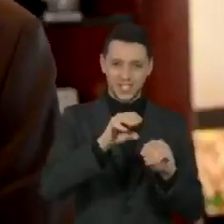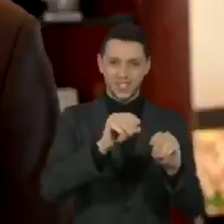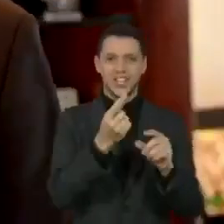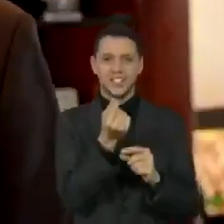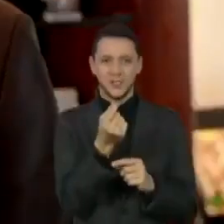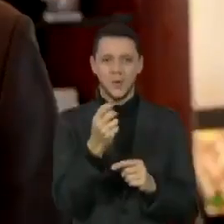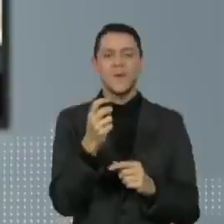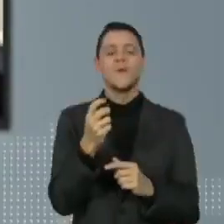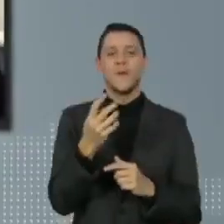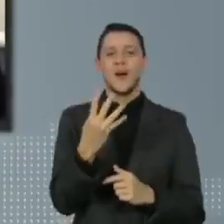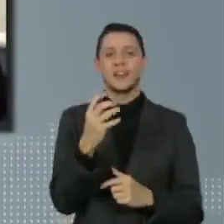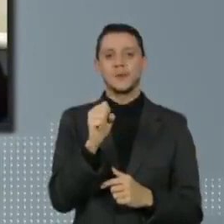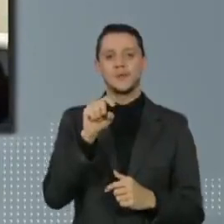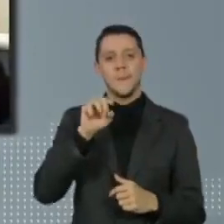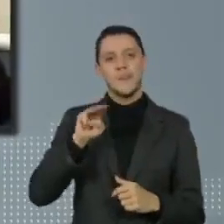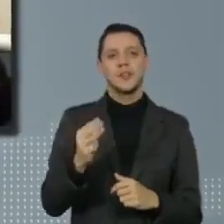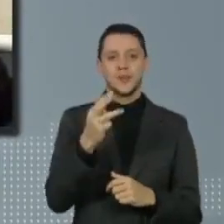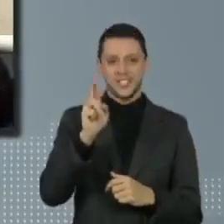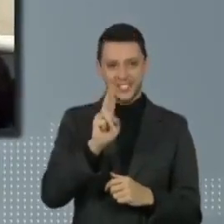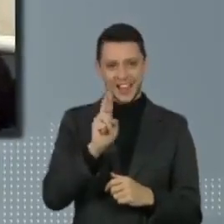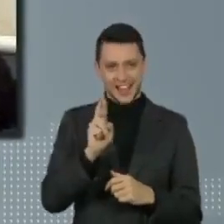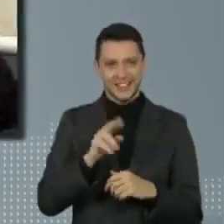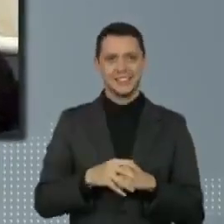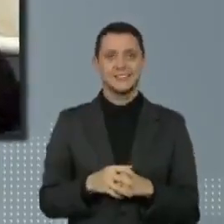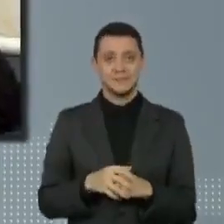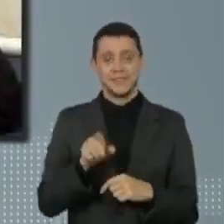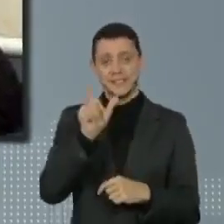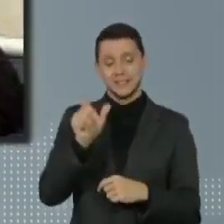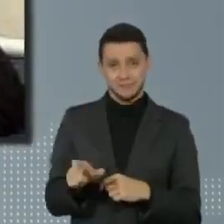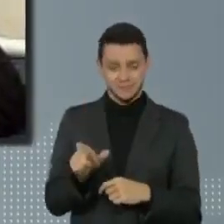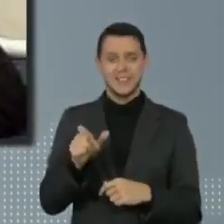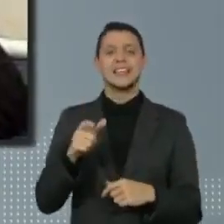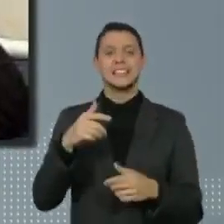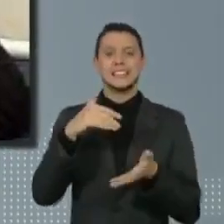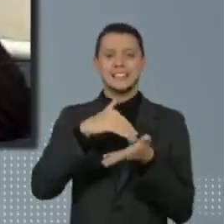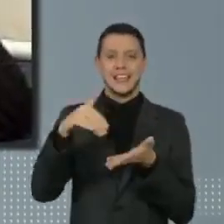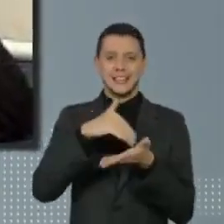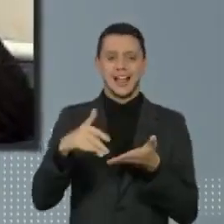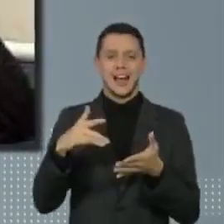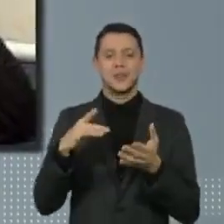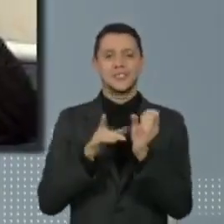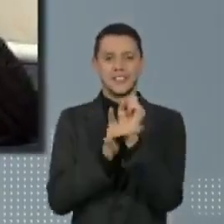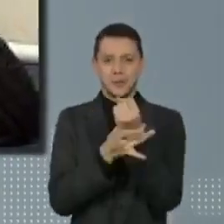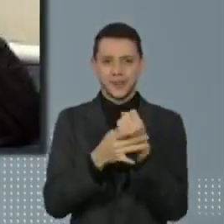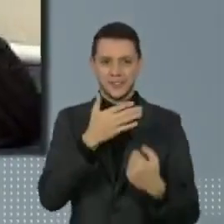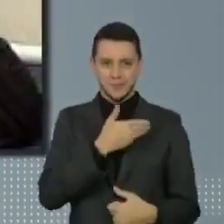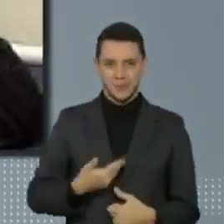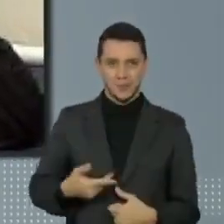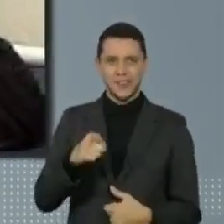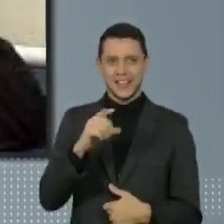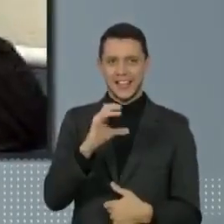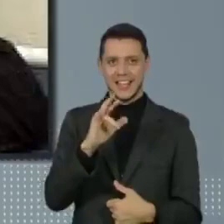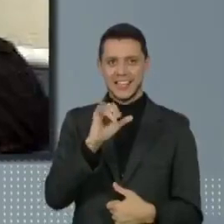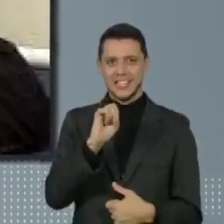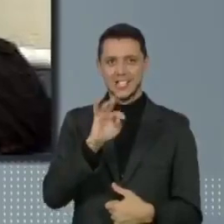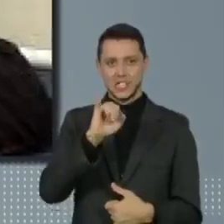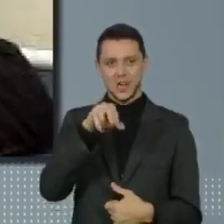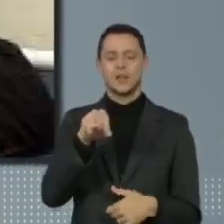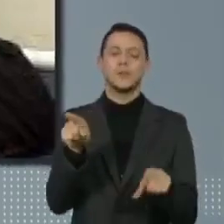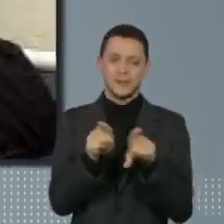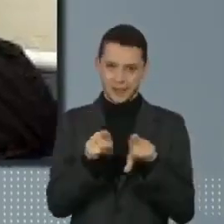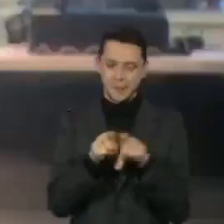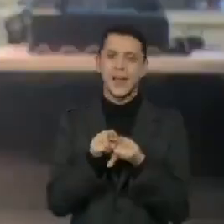Mauro carlesse O Secretário de Segurança Pública do Tocantins Cristiano Barboza Sampaio também a alvo da